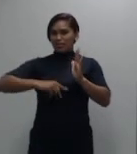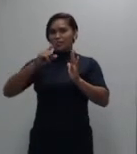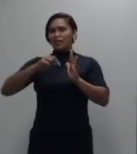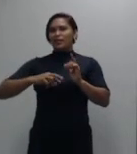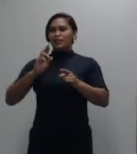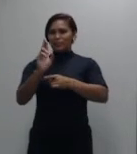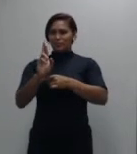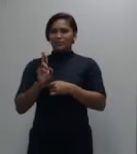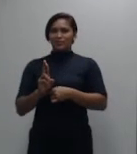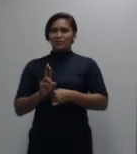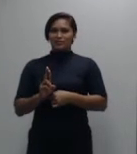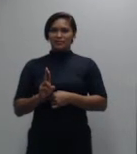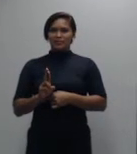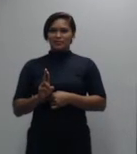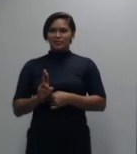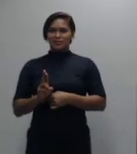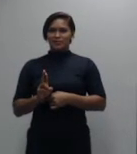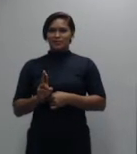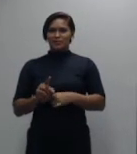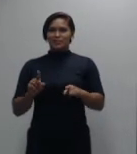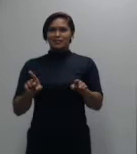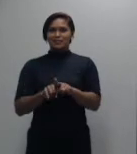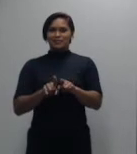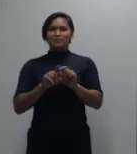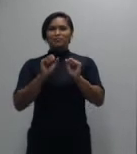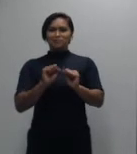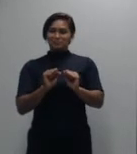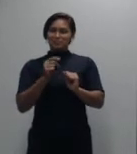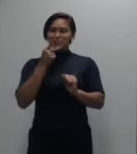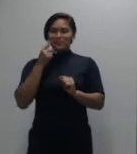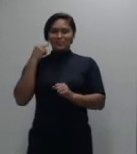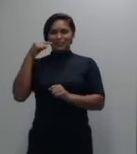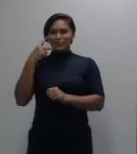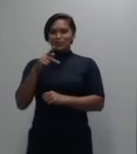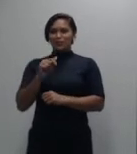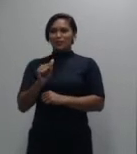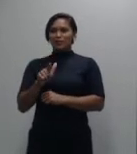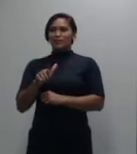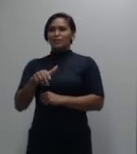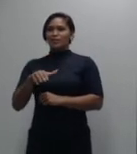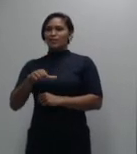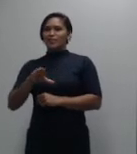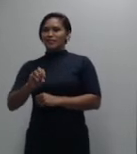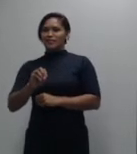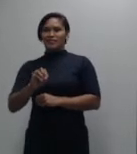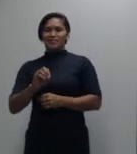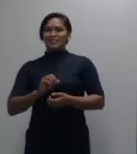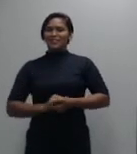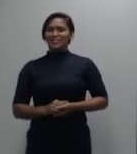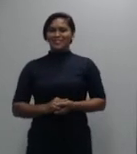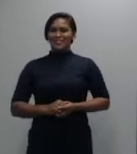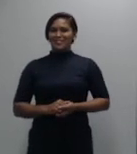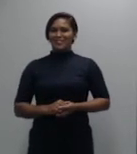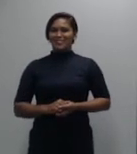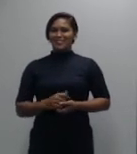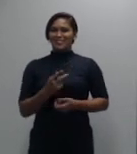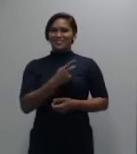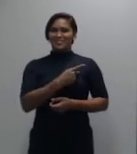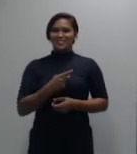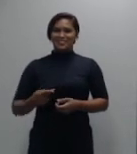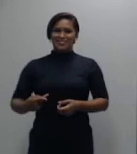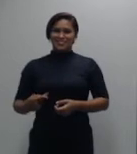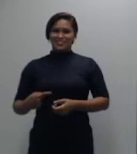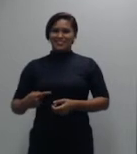palavra o silêncio o tempo regimental com a palavra Dr Paulo o presidente é